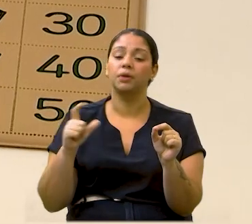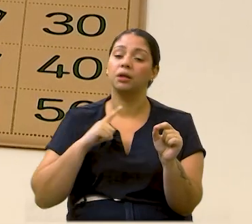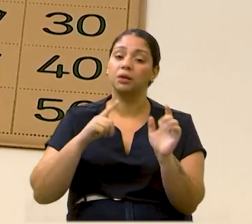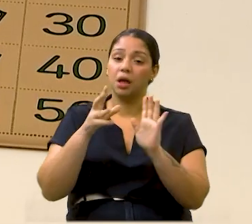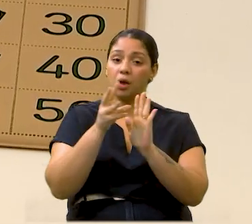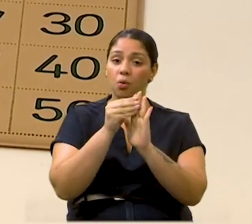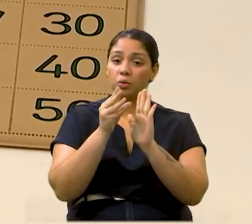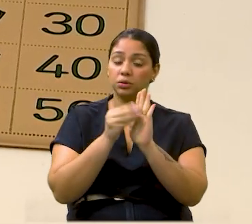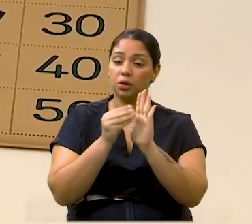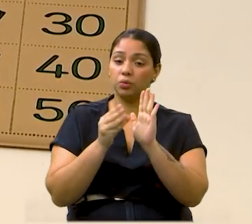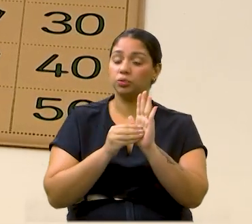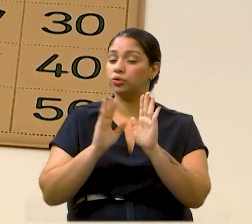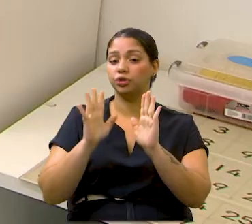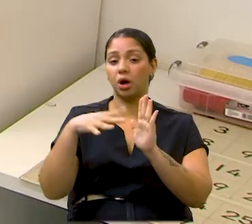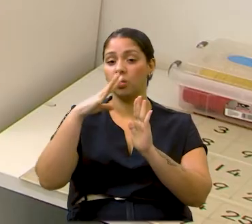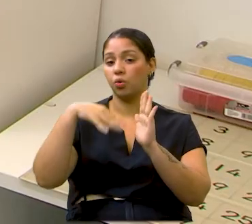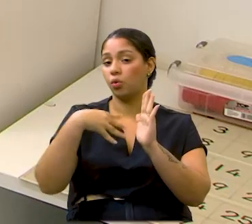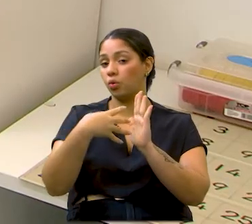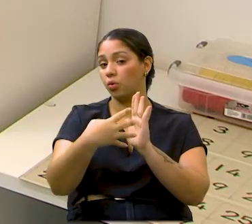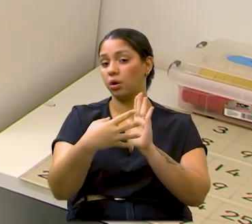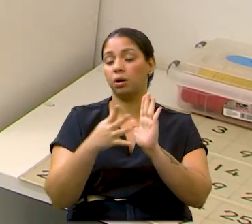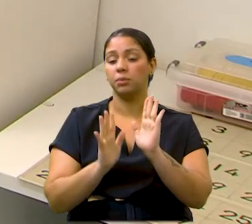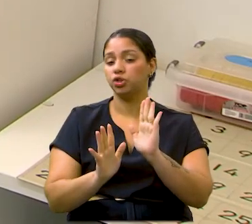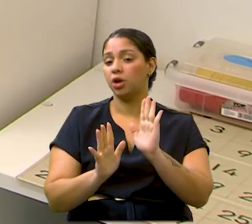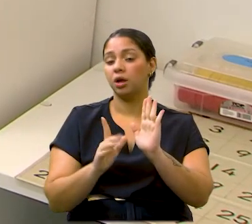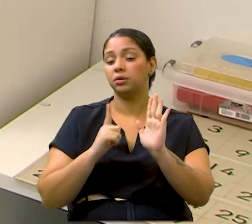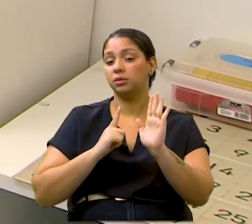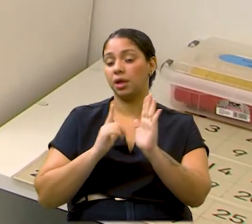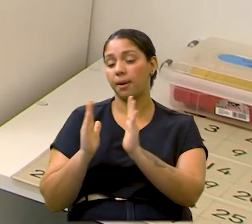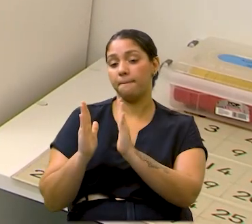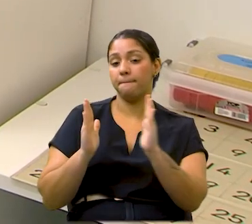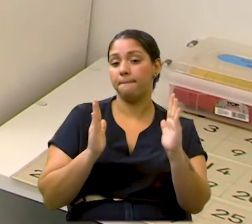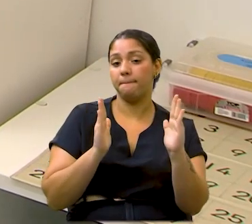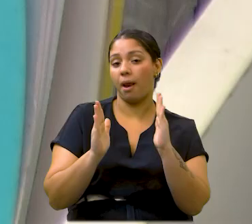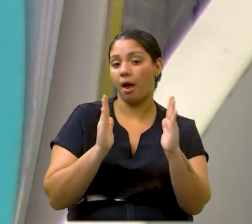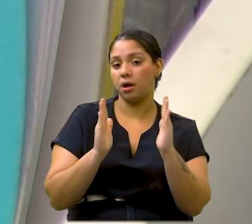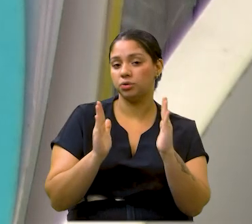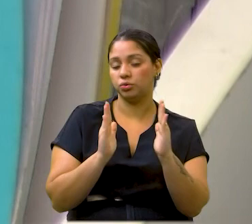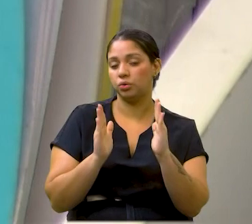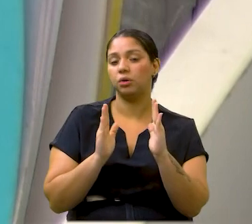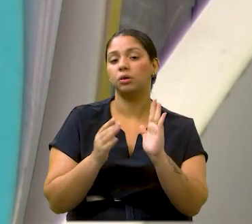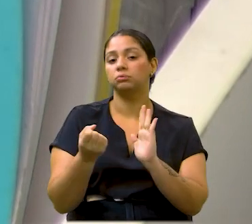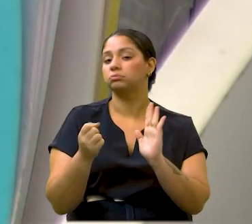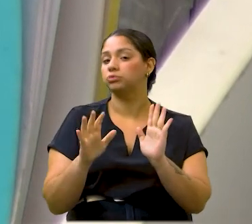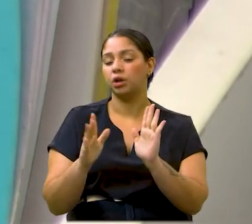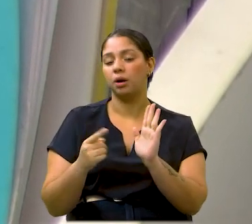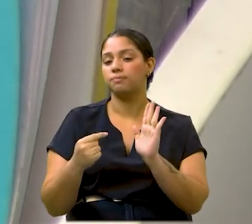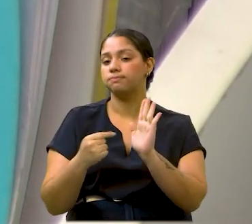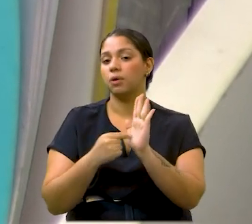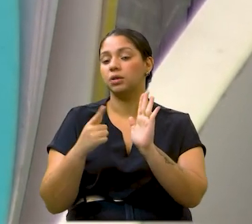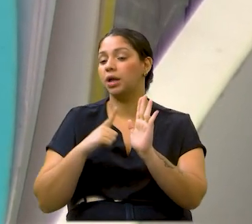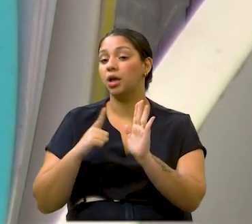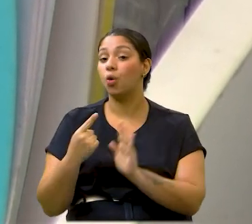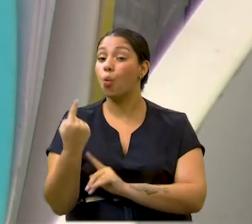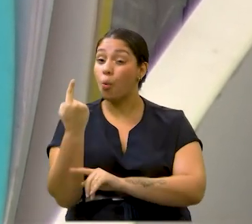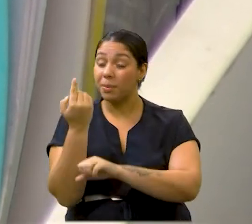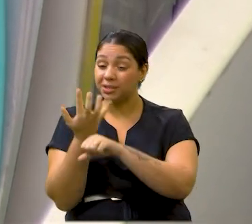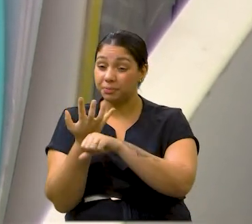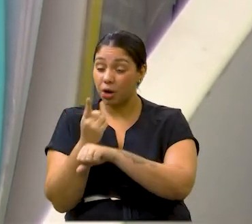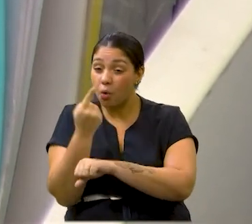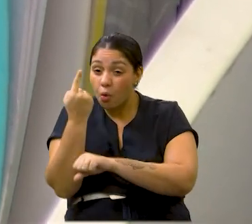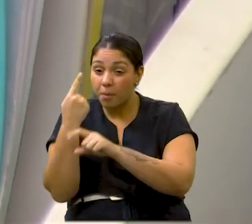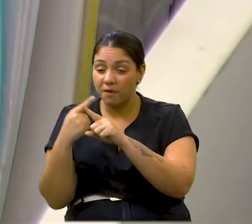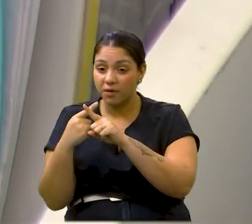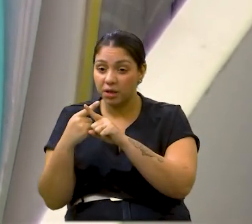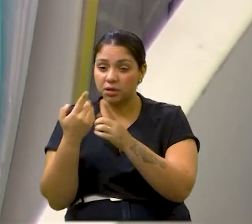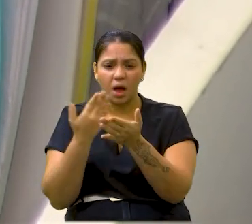um conteúdo programático para passar dentro das escolas. Tem prazo para entregar e cumprir. Se vê a matéria uma vez,